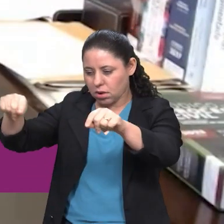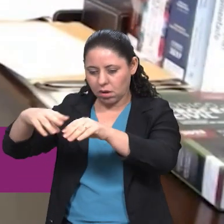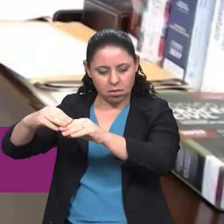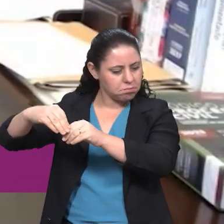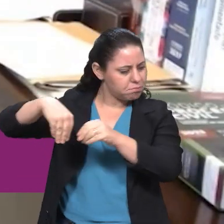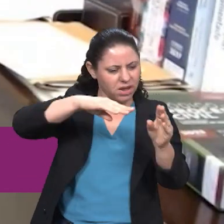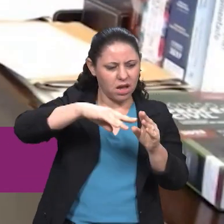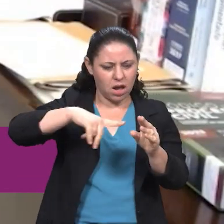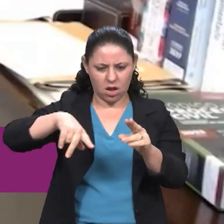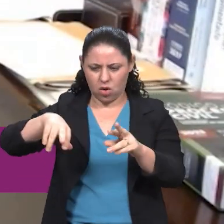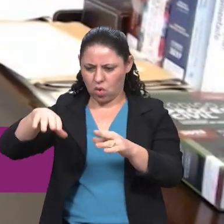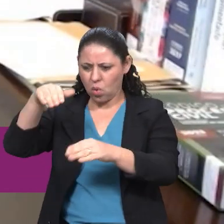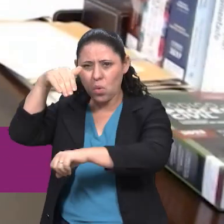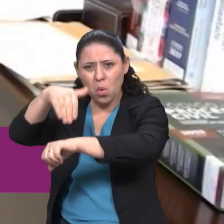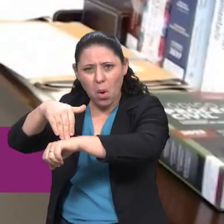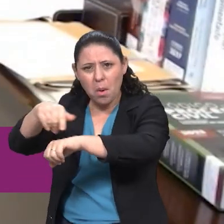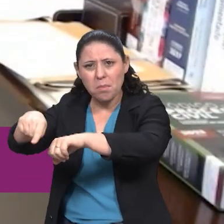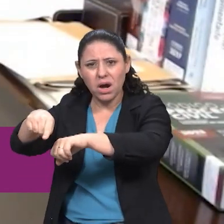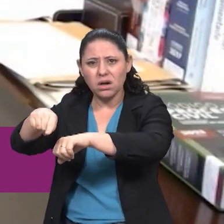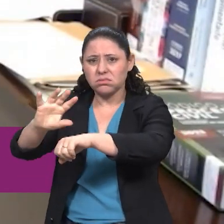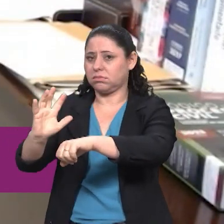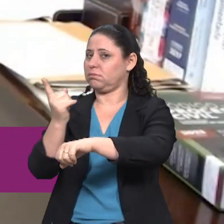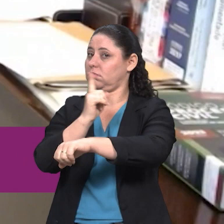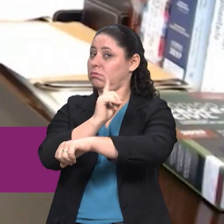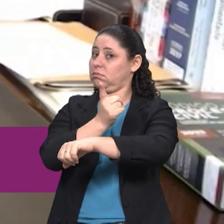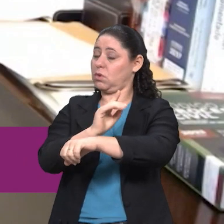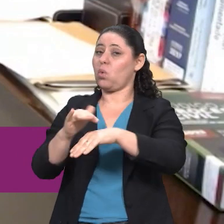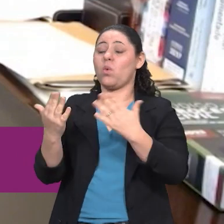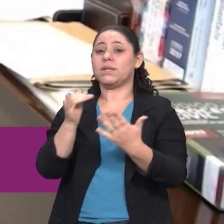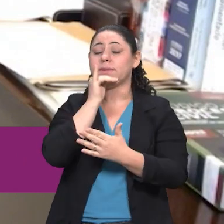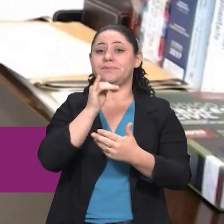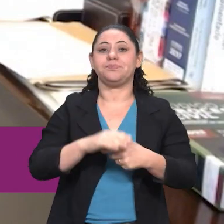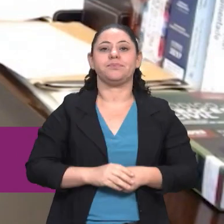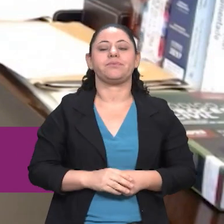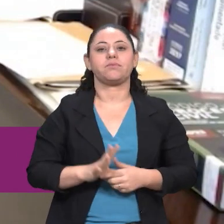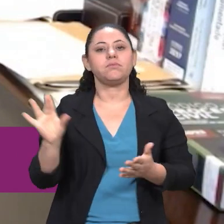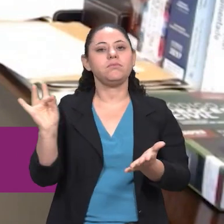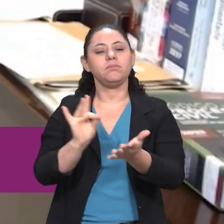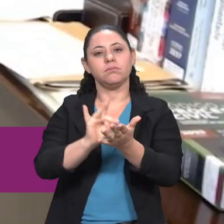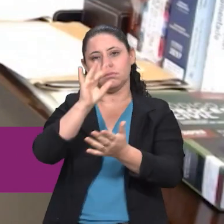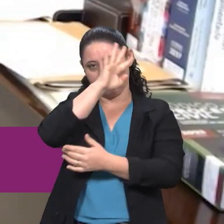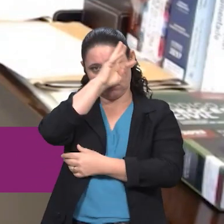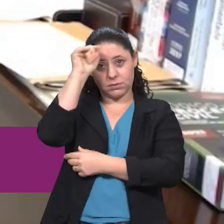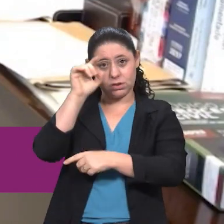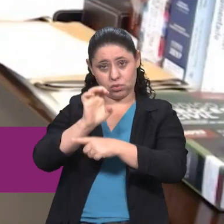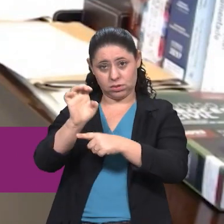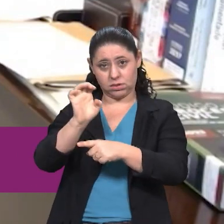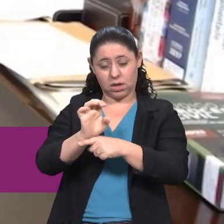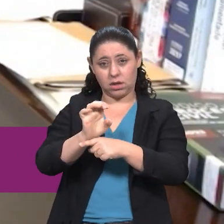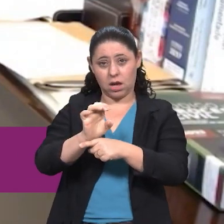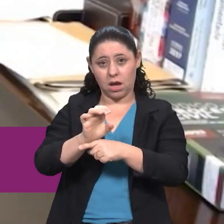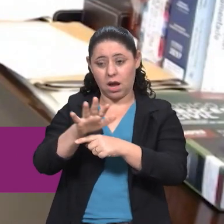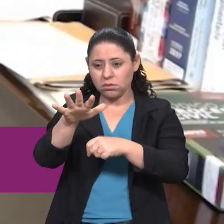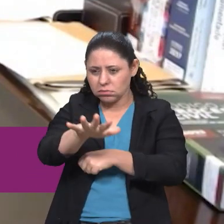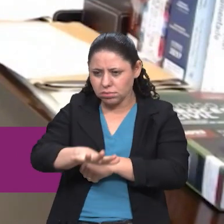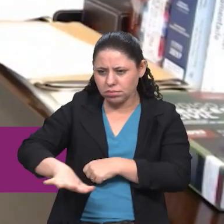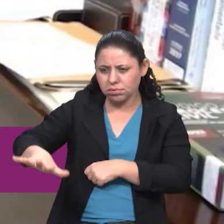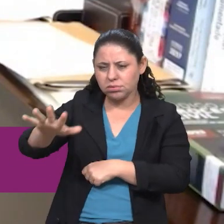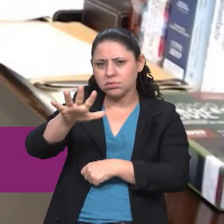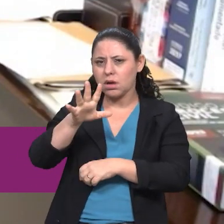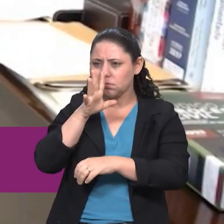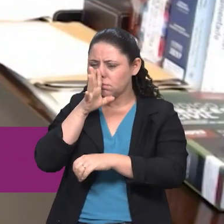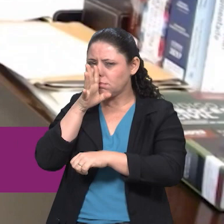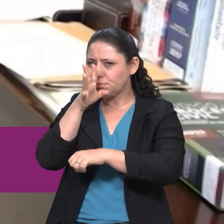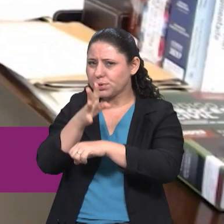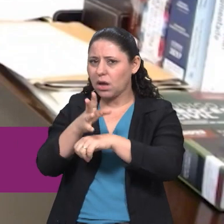os responsáveis pelo que aconteceu. Pelo contrário, quando você pega, por exemplo, a realidade do Mato Grosso do Sul, as áreas de ocupação, especialmente no